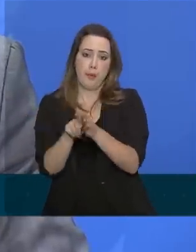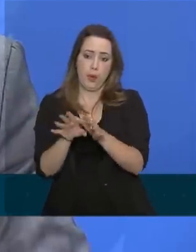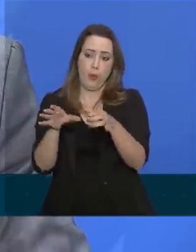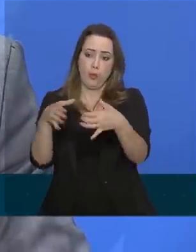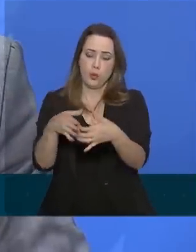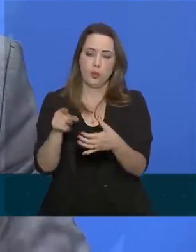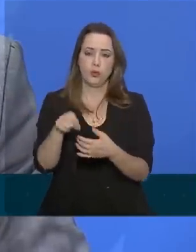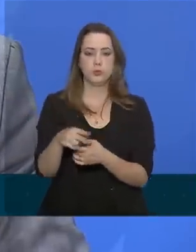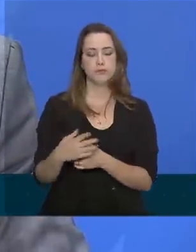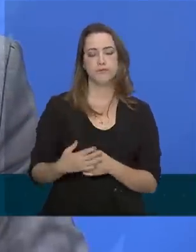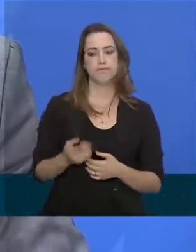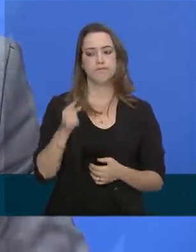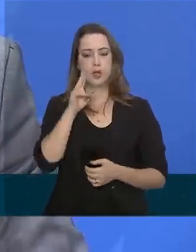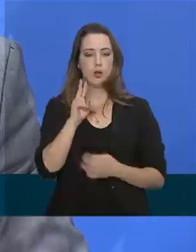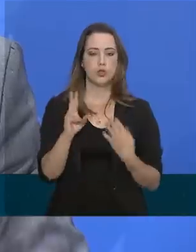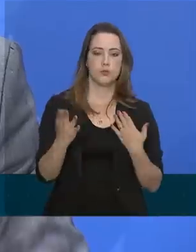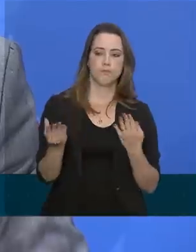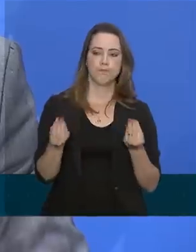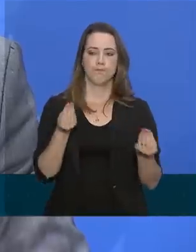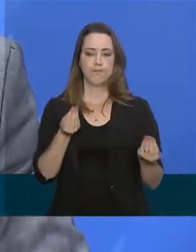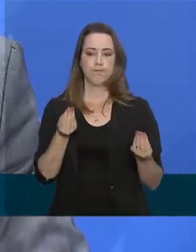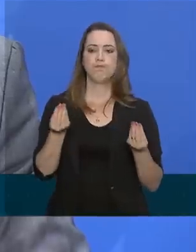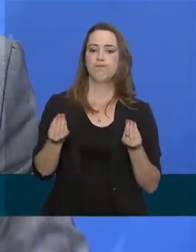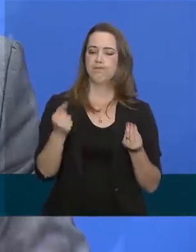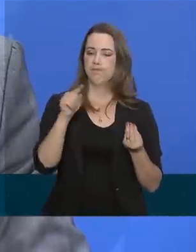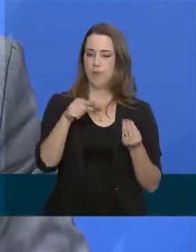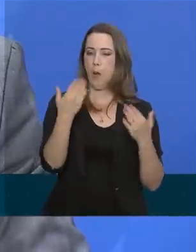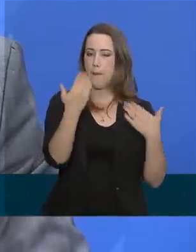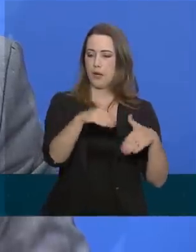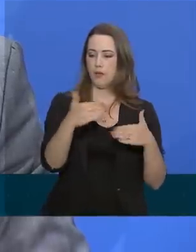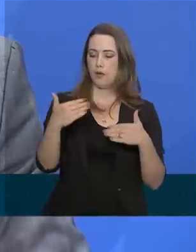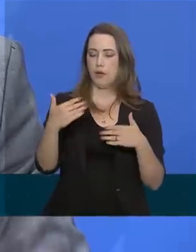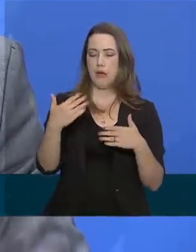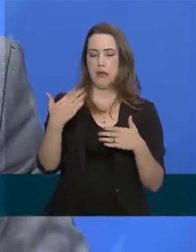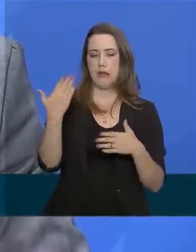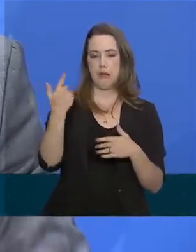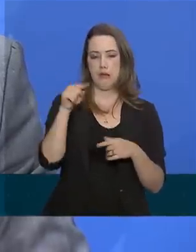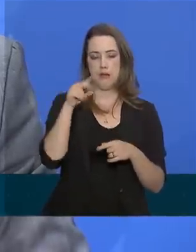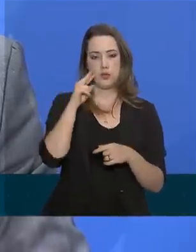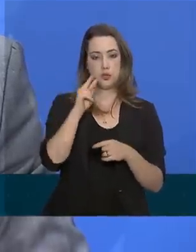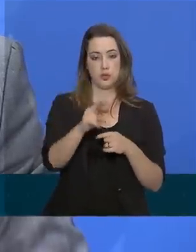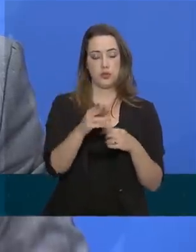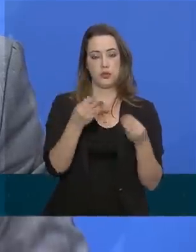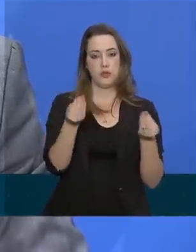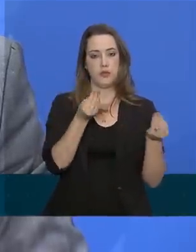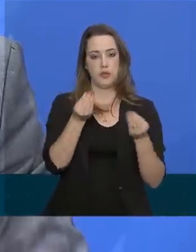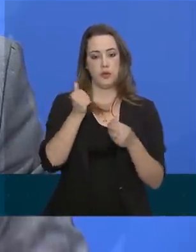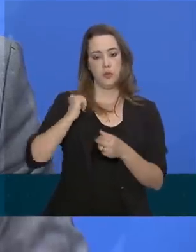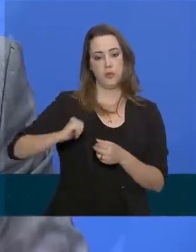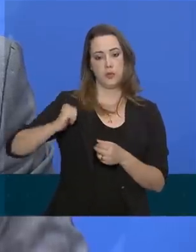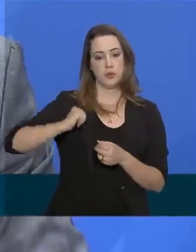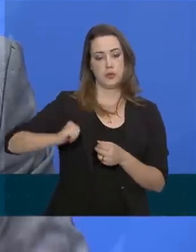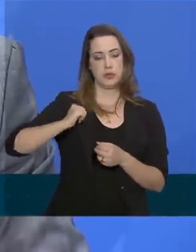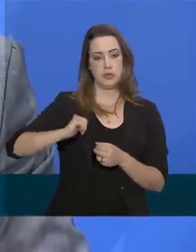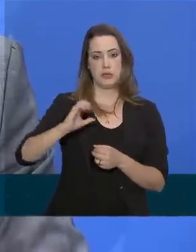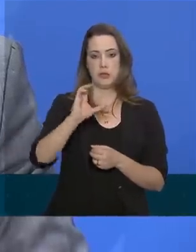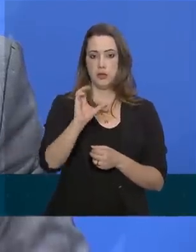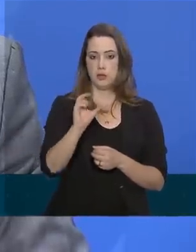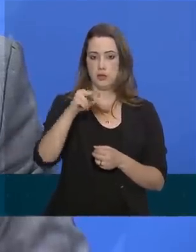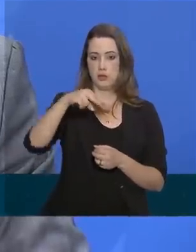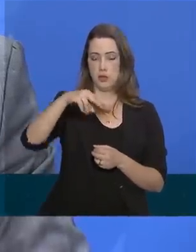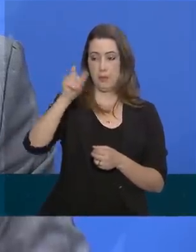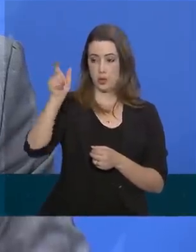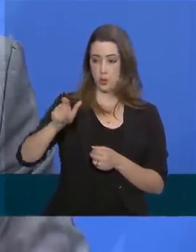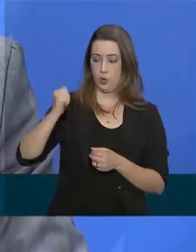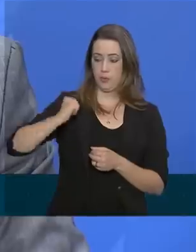auditar esses polígonos 1 a 1 sabe quem foi o o ouro neste caso o bolsista do cnpq que fez a análise